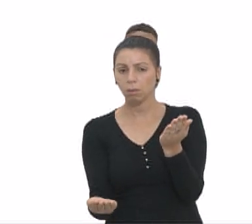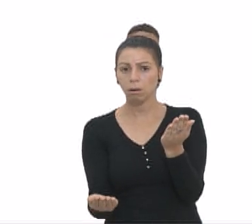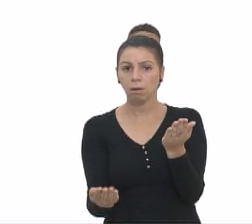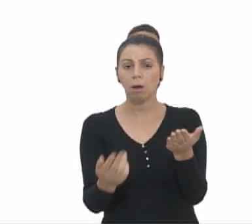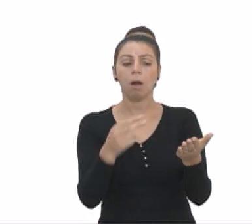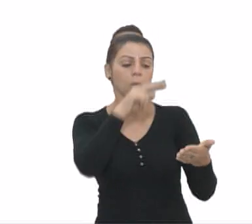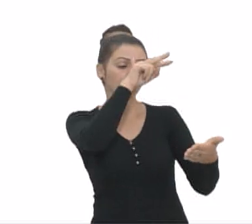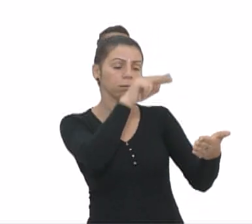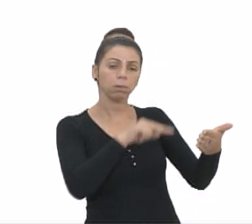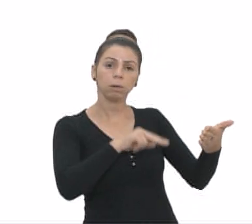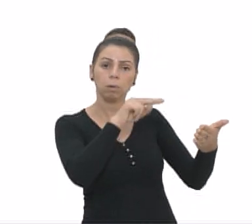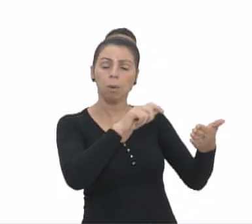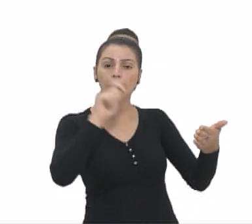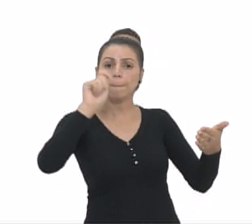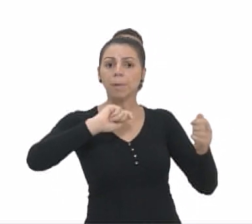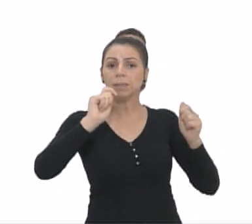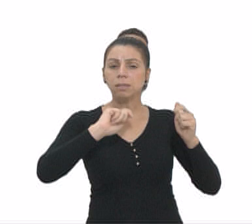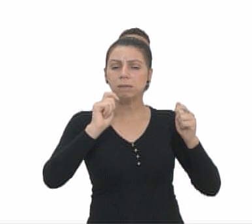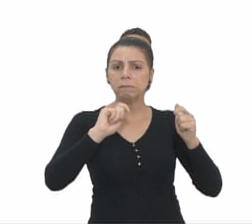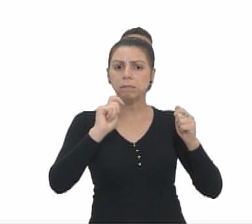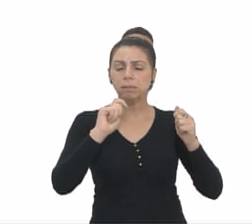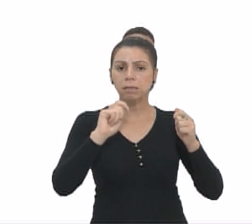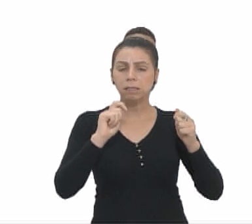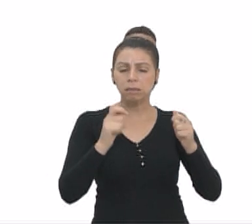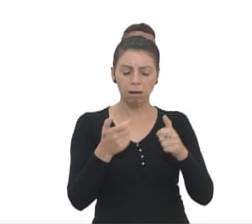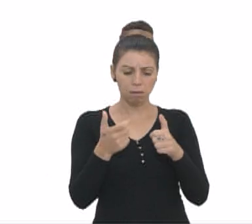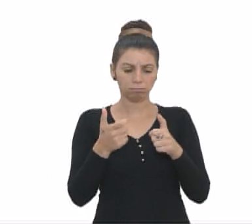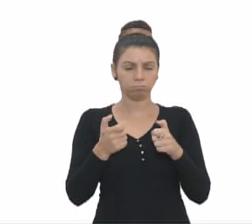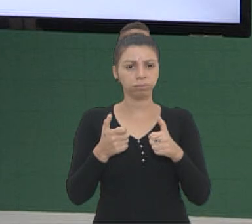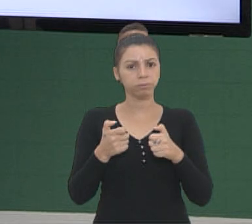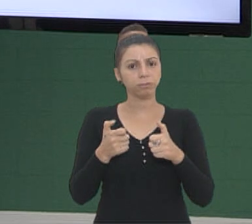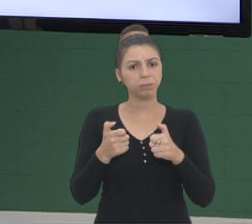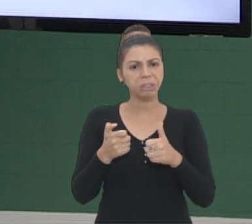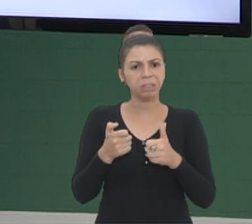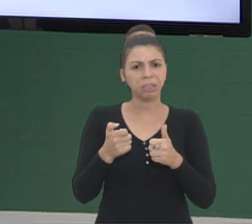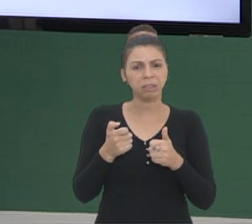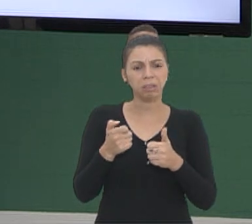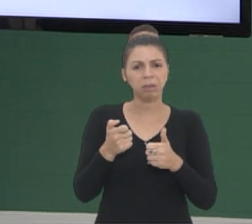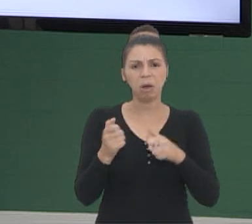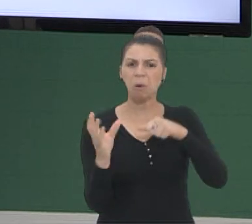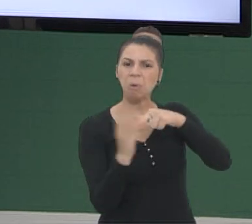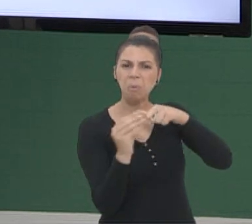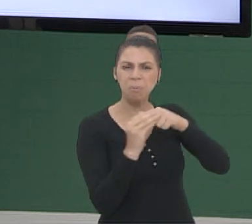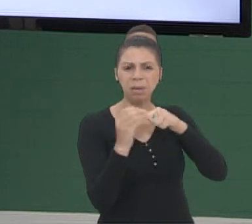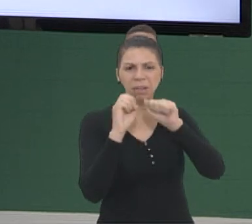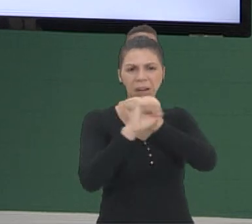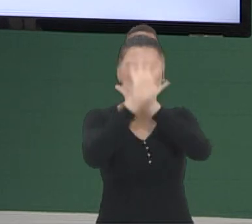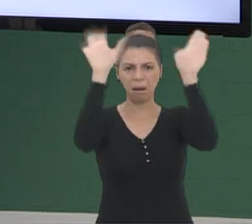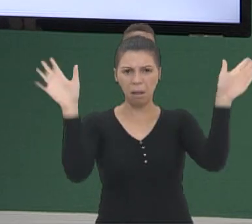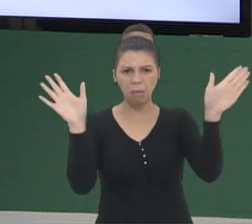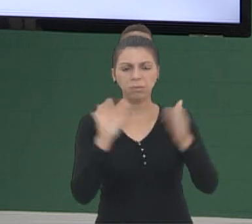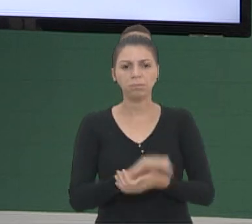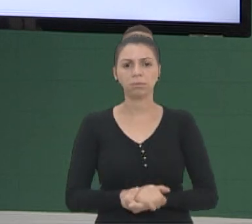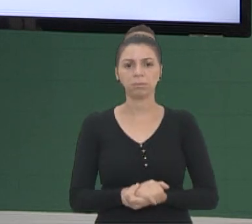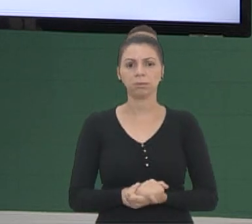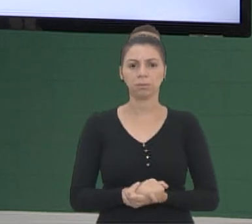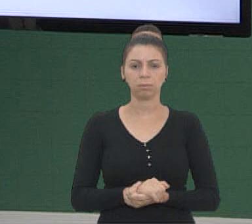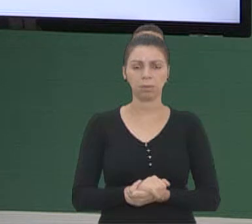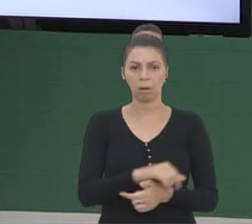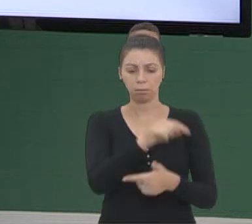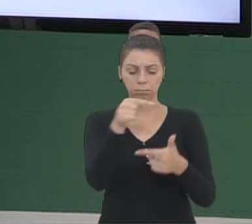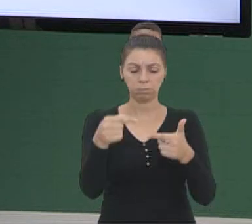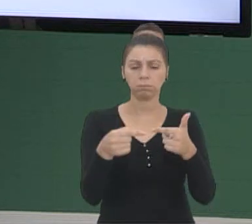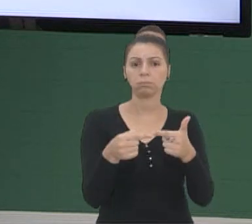deve ser um especialista em física? Veja que a gente está falando dos dois itens daquela tabela que você fez. No